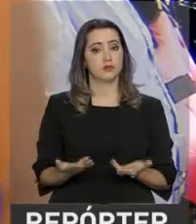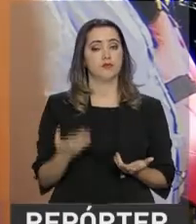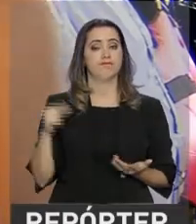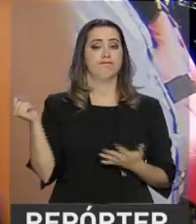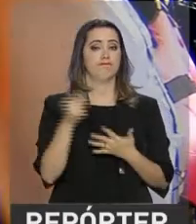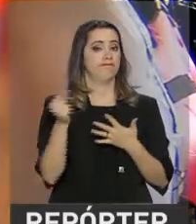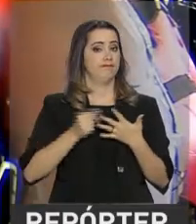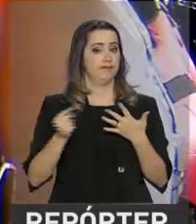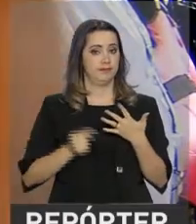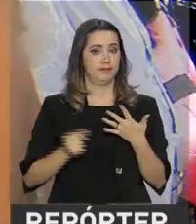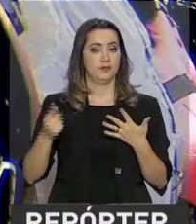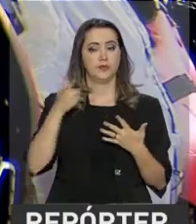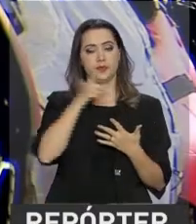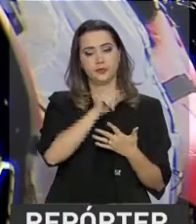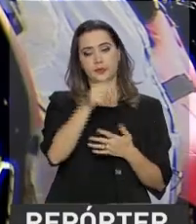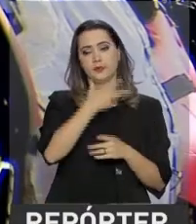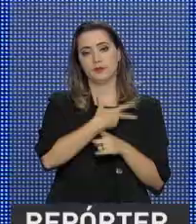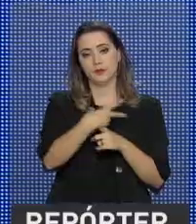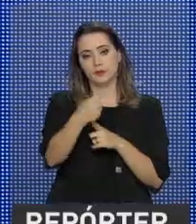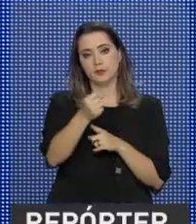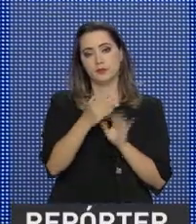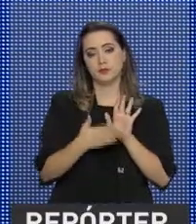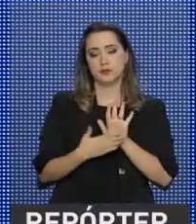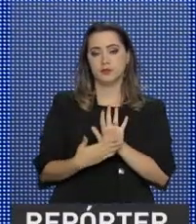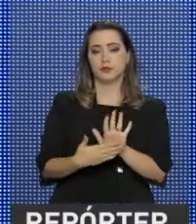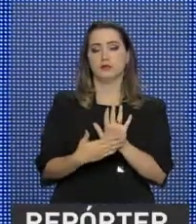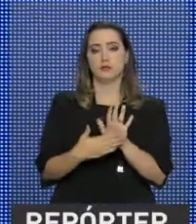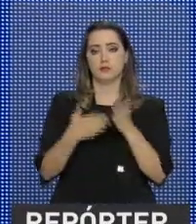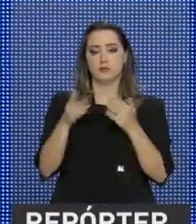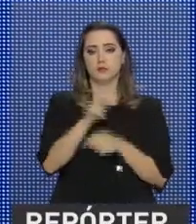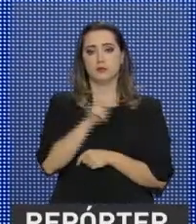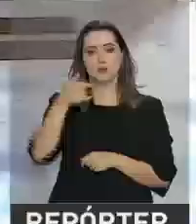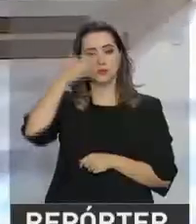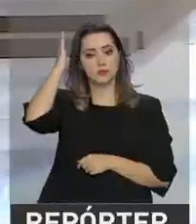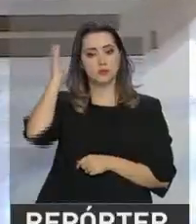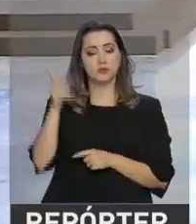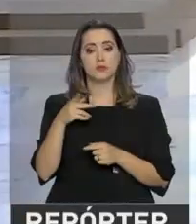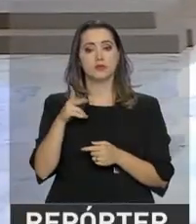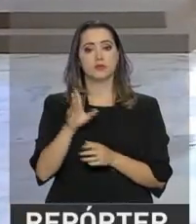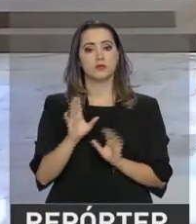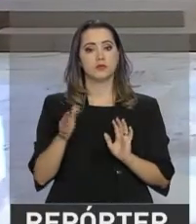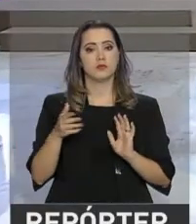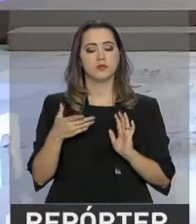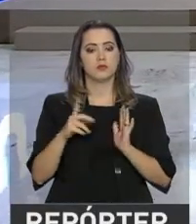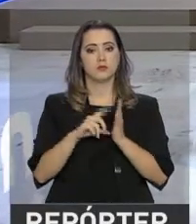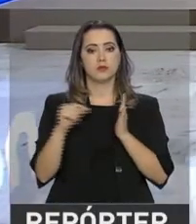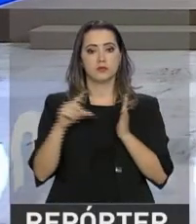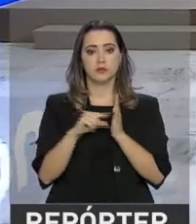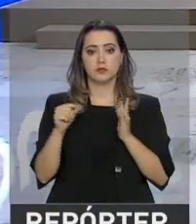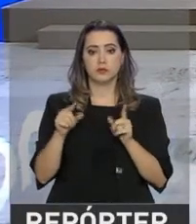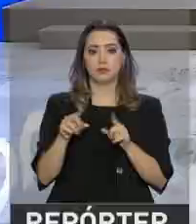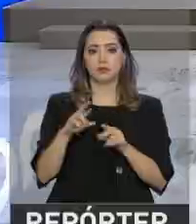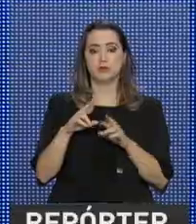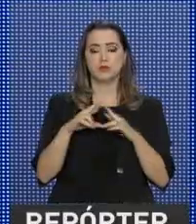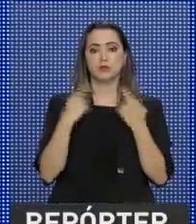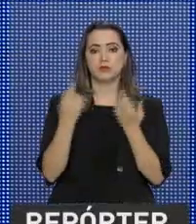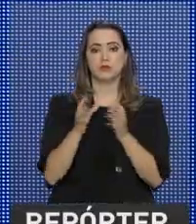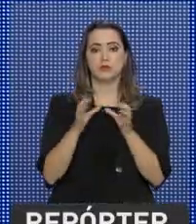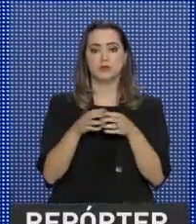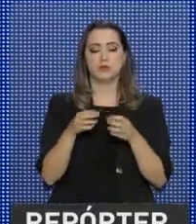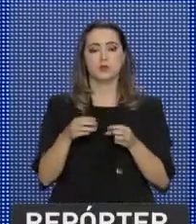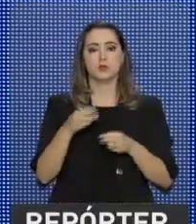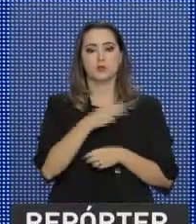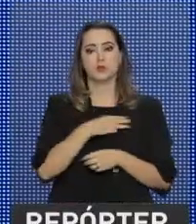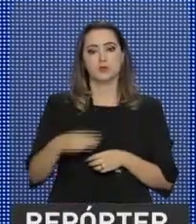essas são algumas das conquistas apresentadas pelo presidente michel temer no palácio do planalto em reunião com ministros teme